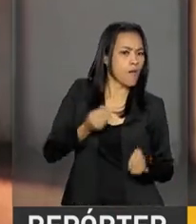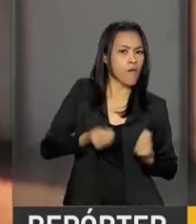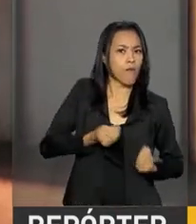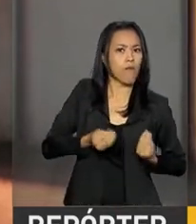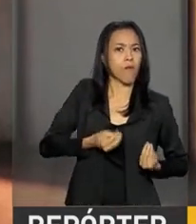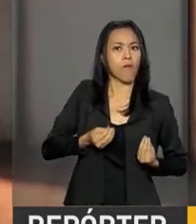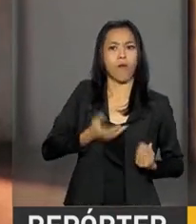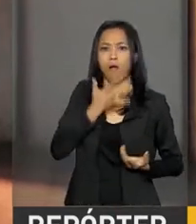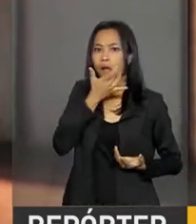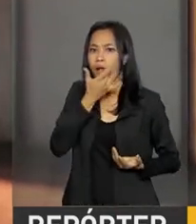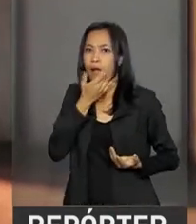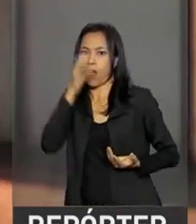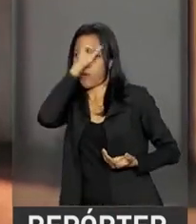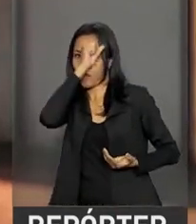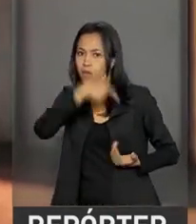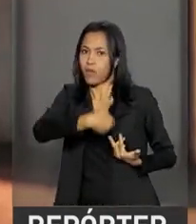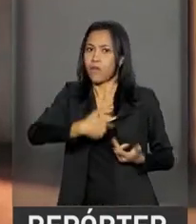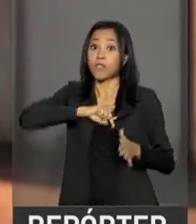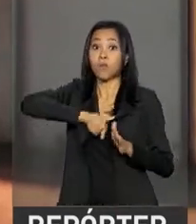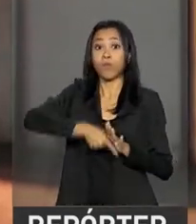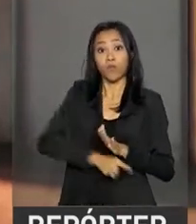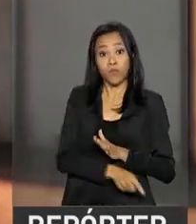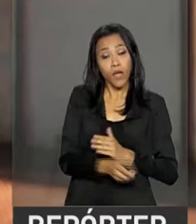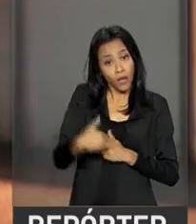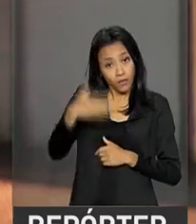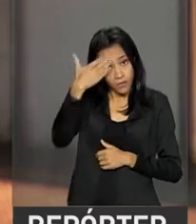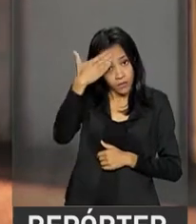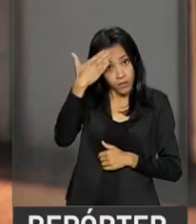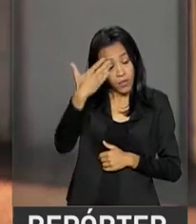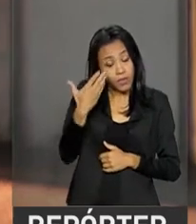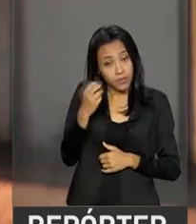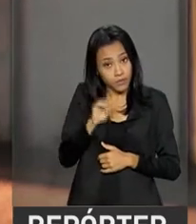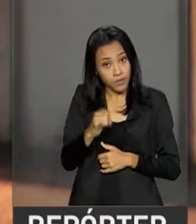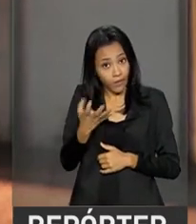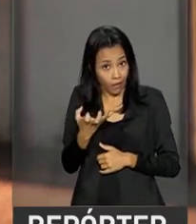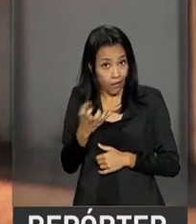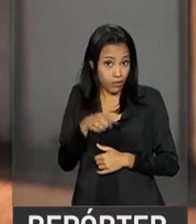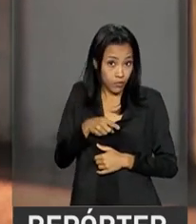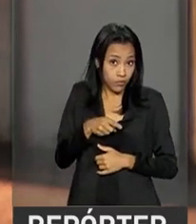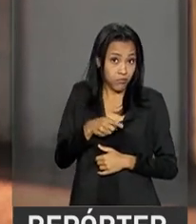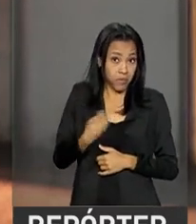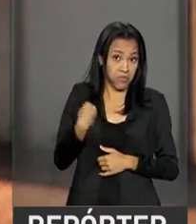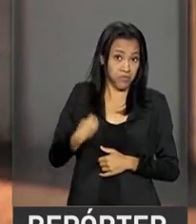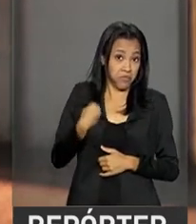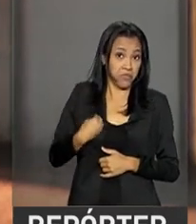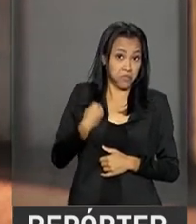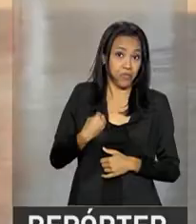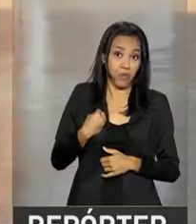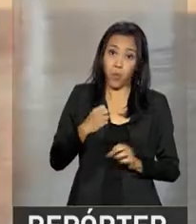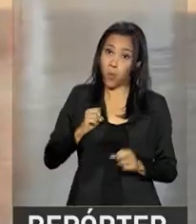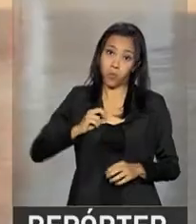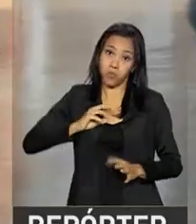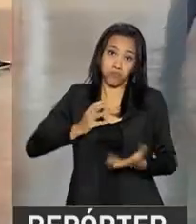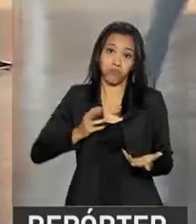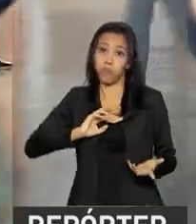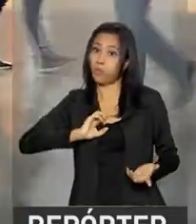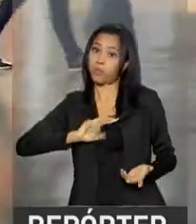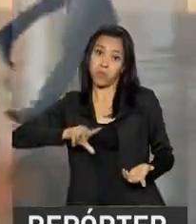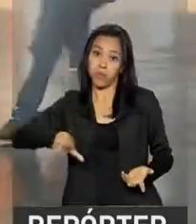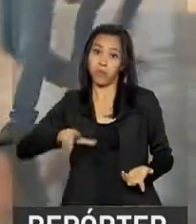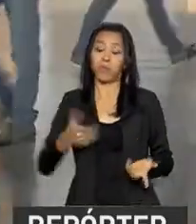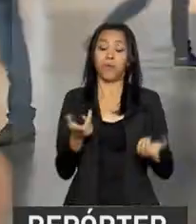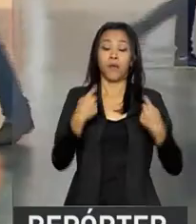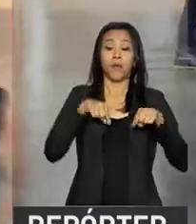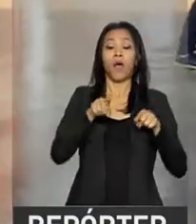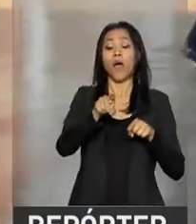ela vai poder aprofundar e vai poder saber realmente se que ela quer aquilo que houve com a própria vida dela as outras 100 mil